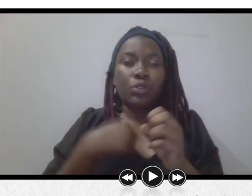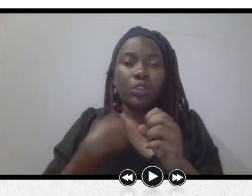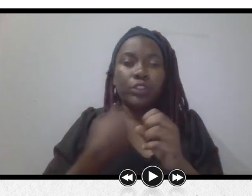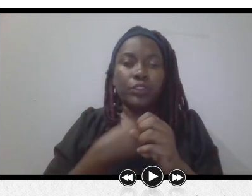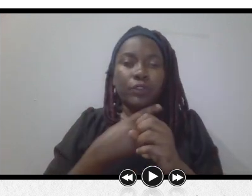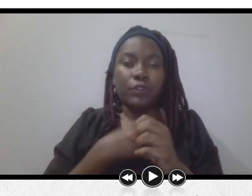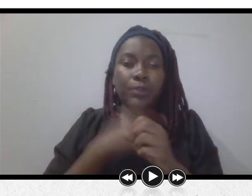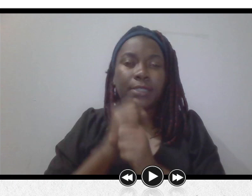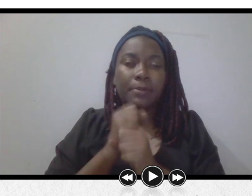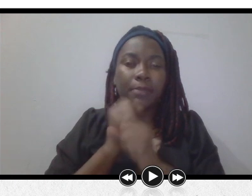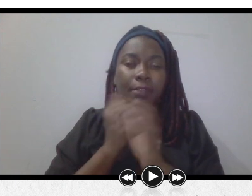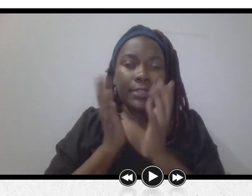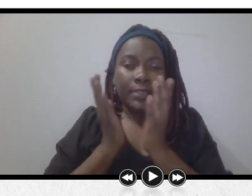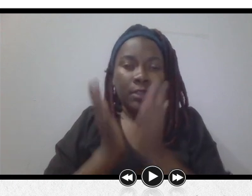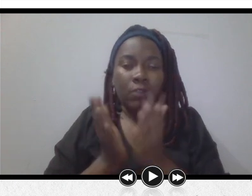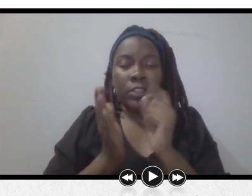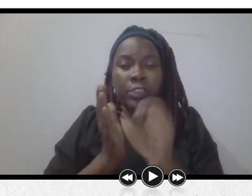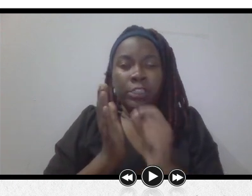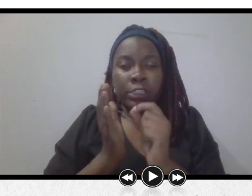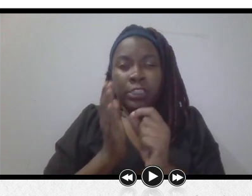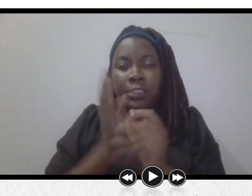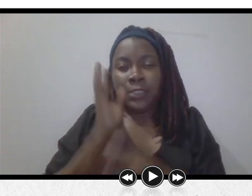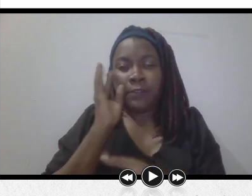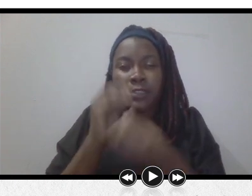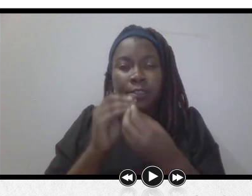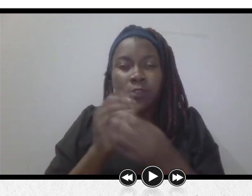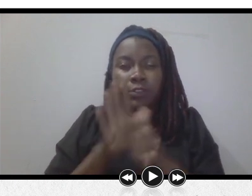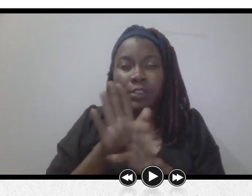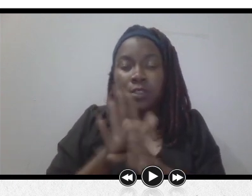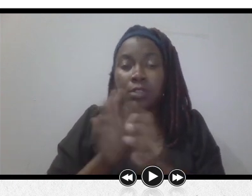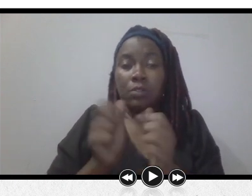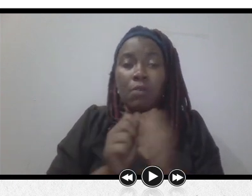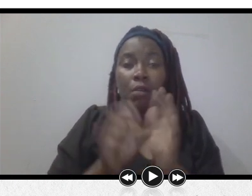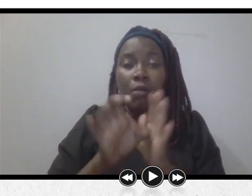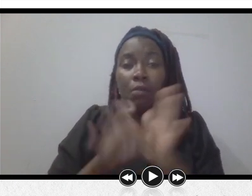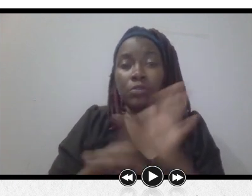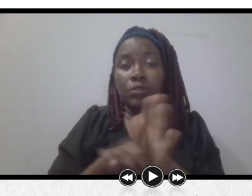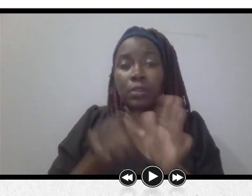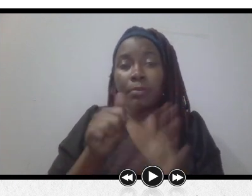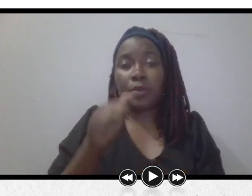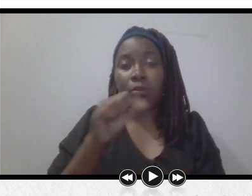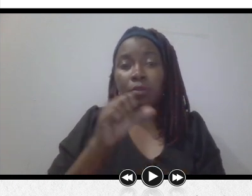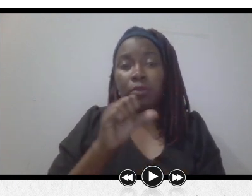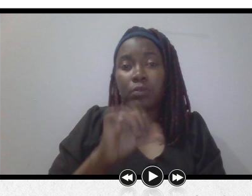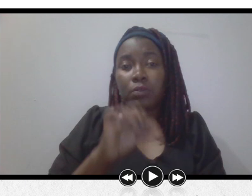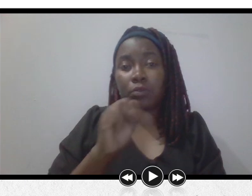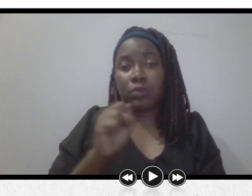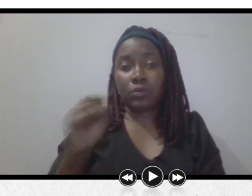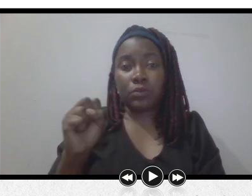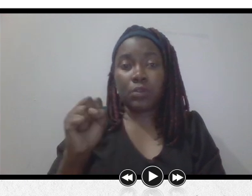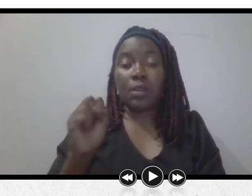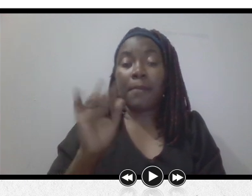essa previsão, né, de definição de diretrizes com a Constituição em 1988.